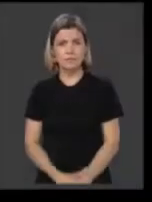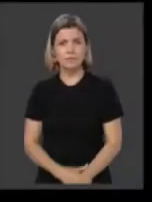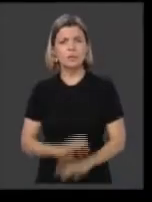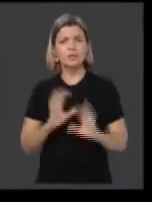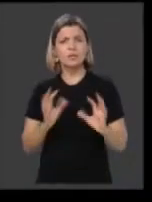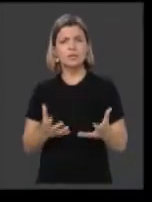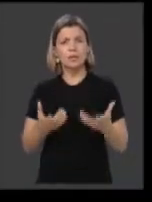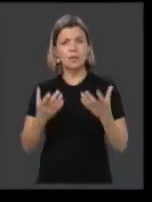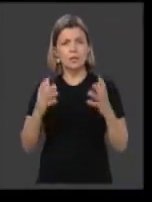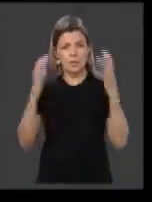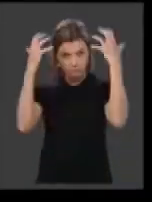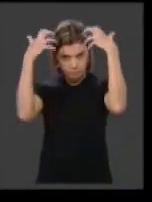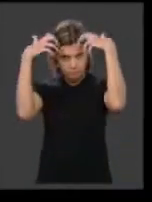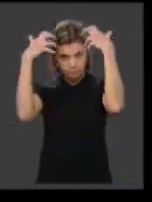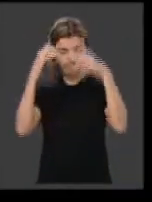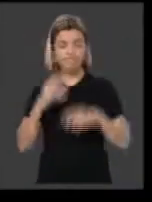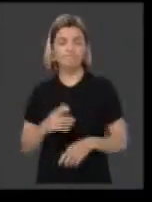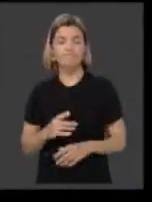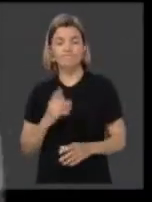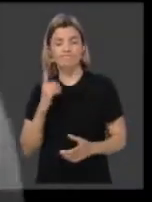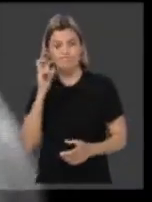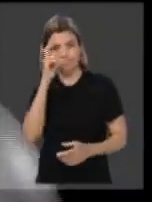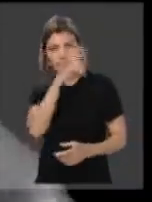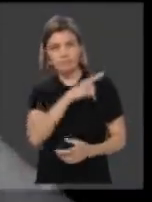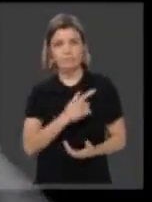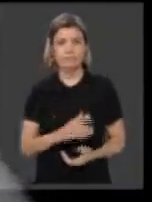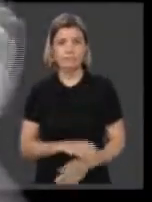A máquina mais complexa do universo.